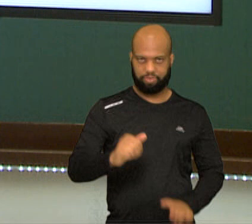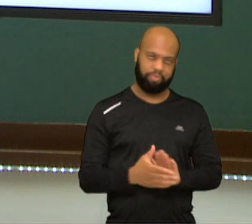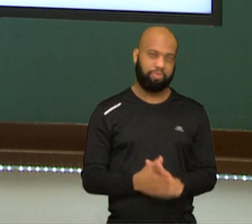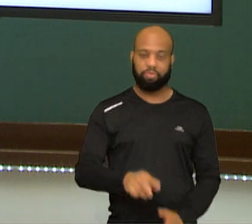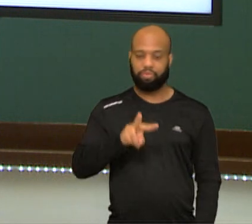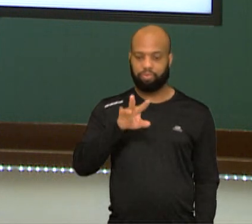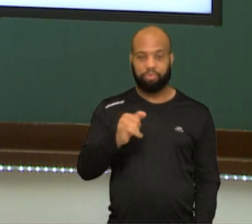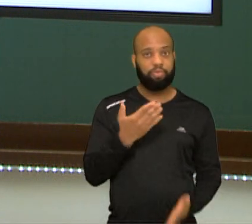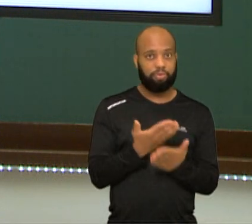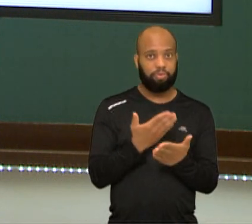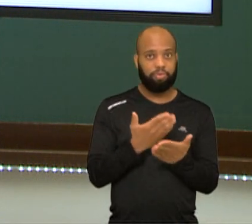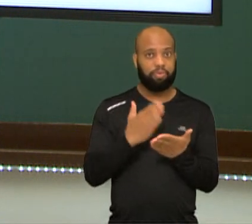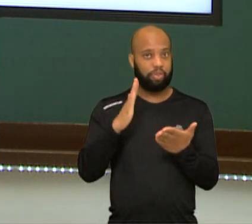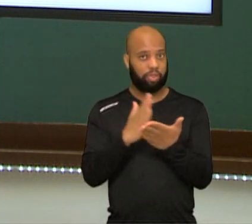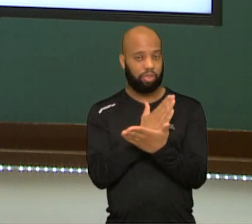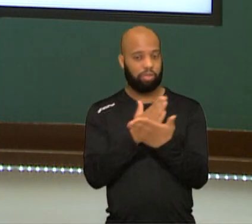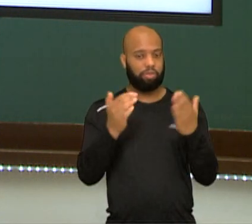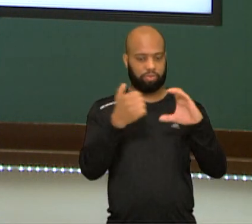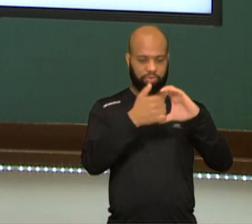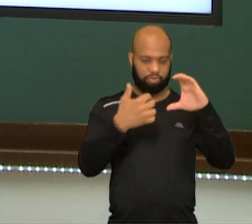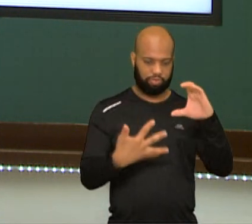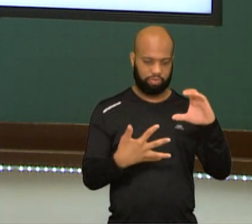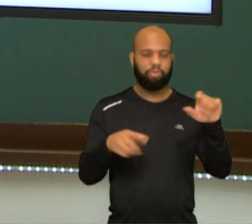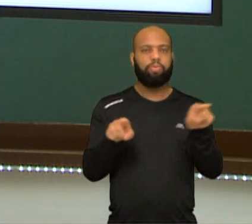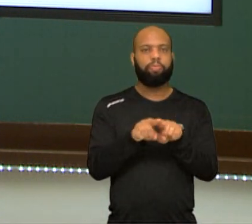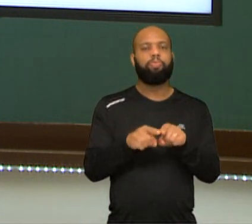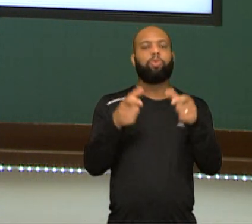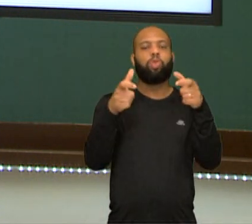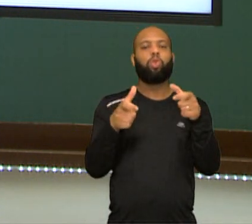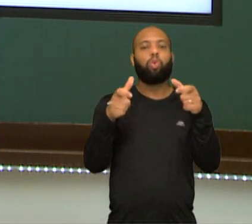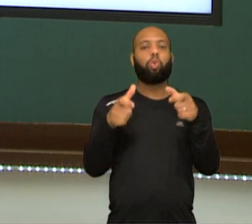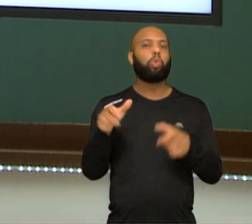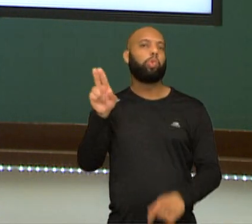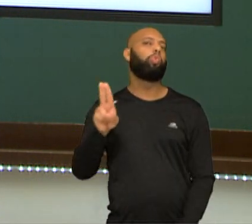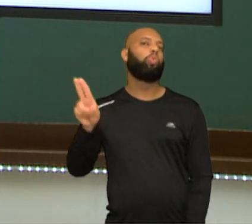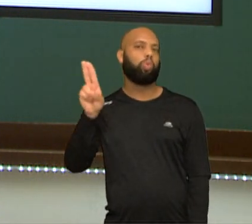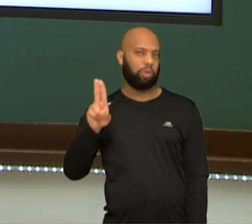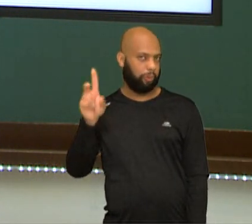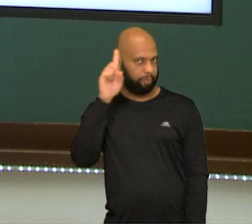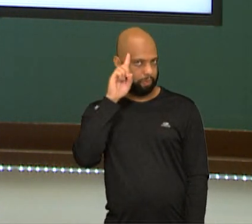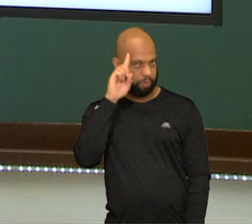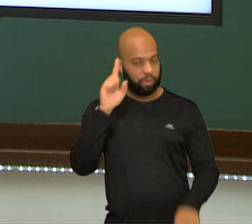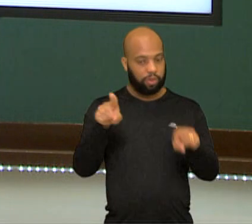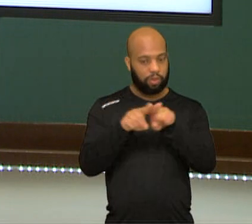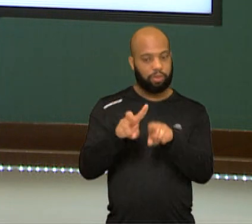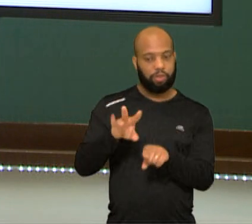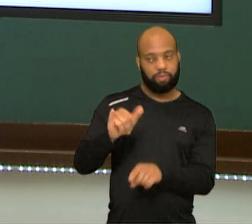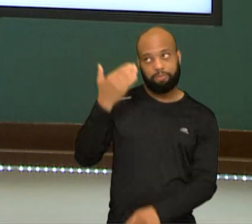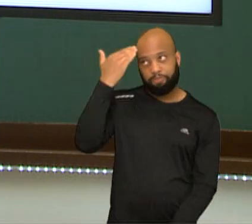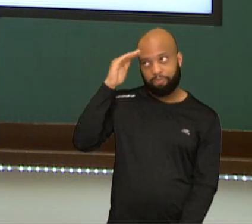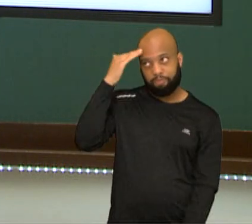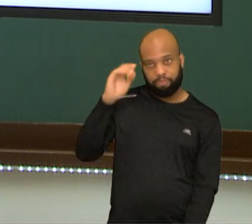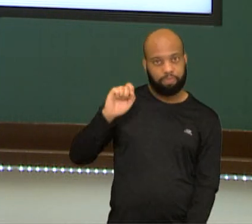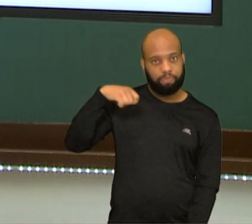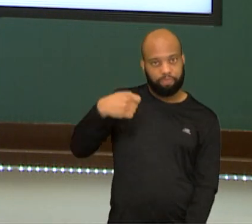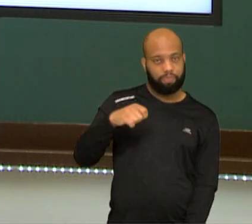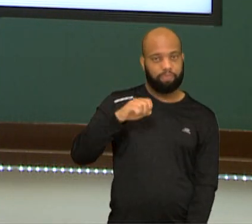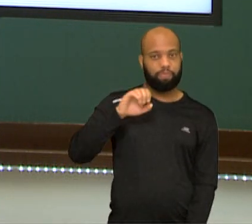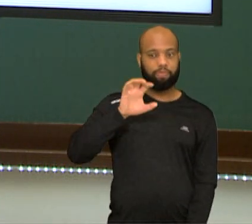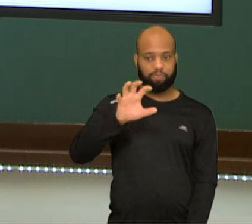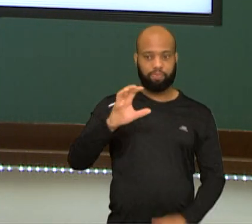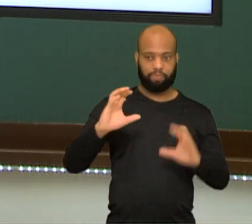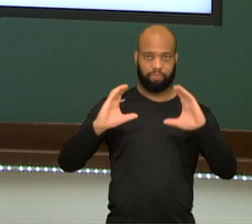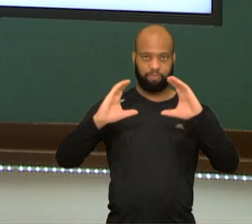Vamos ver algumas características, aplicabilidade, vamos entender um pouco sobre as